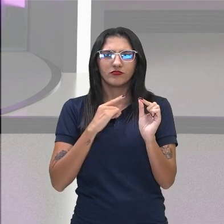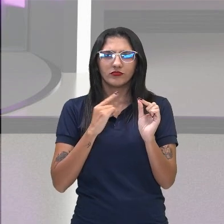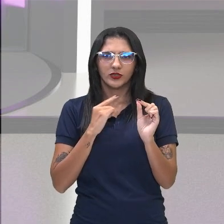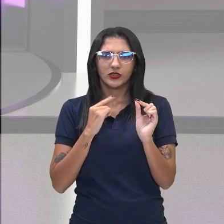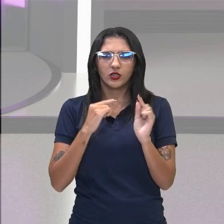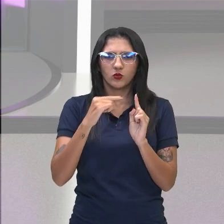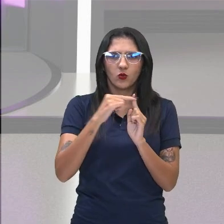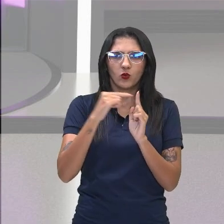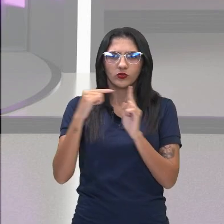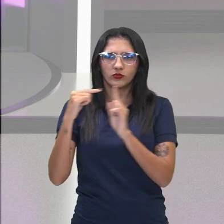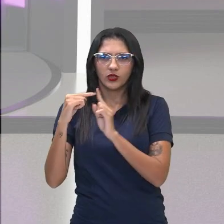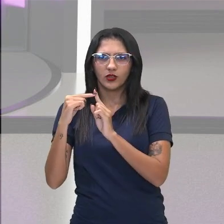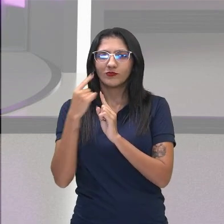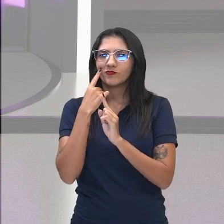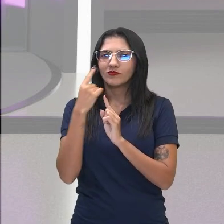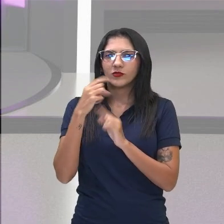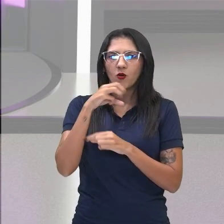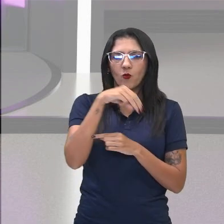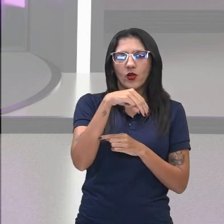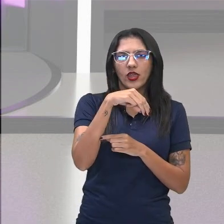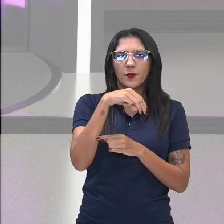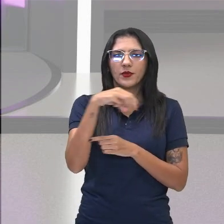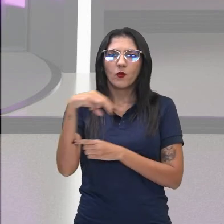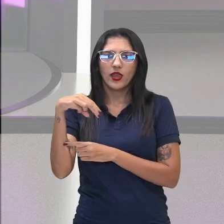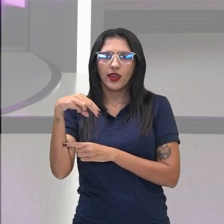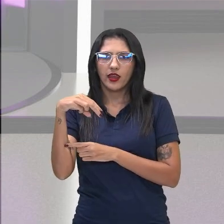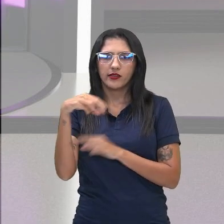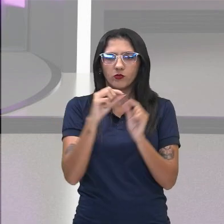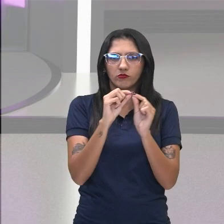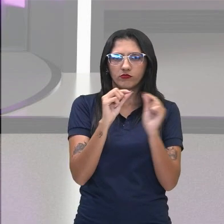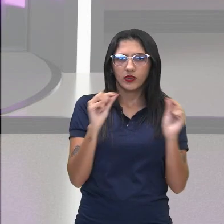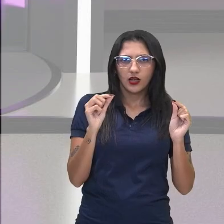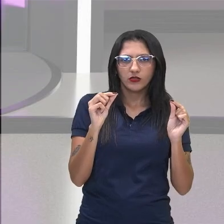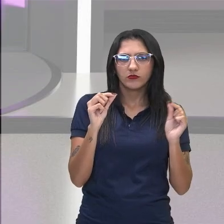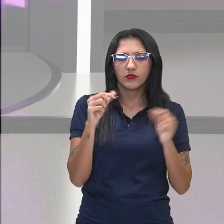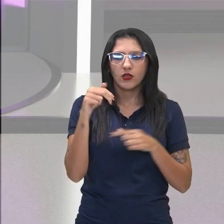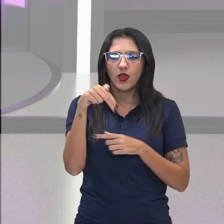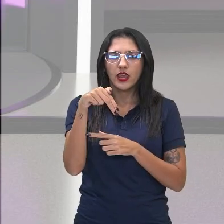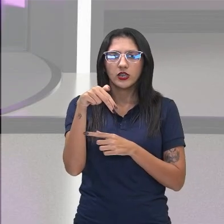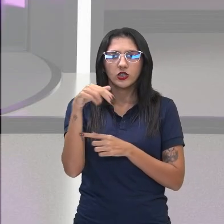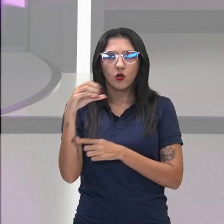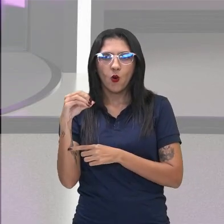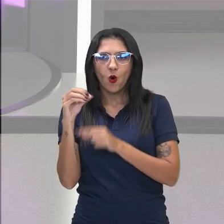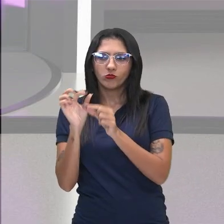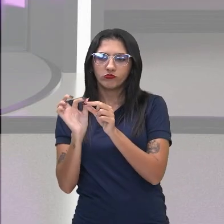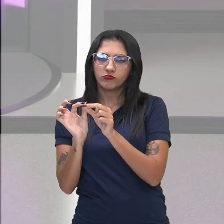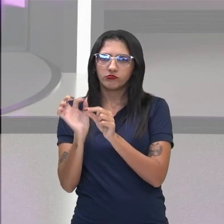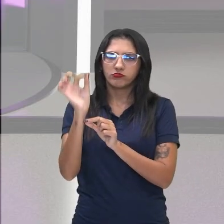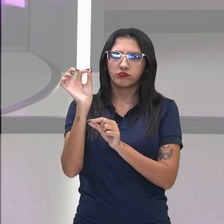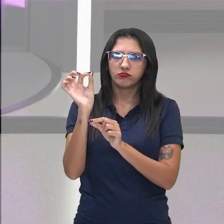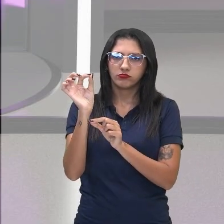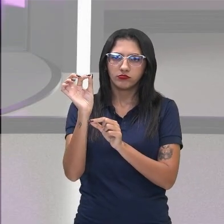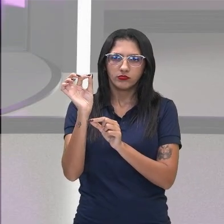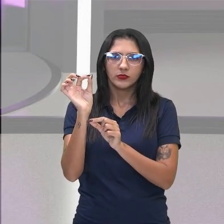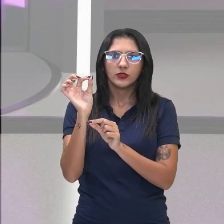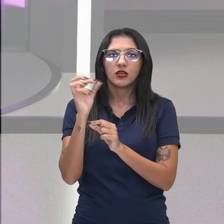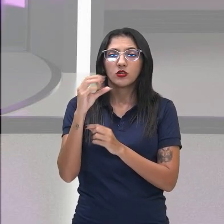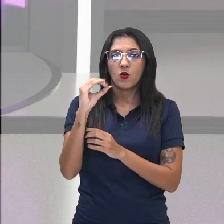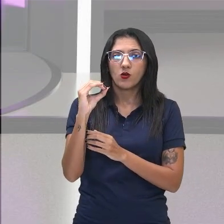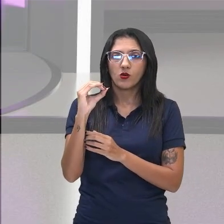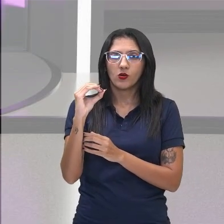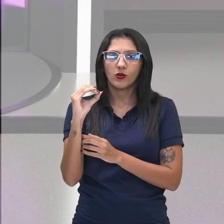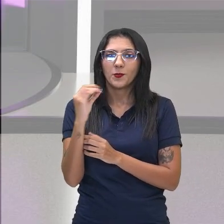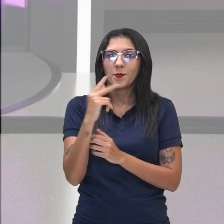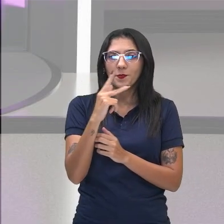vértices. Então, do vértice M ao vértice N, eu tenho um lado. De N até O, eu tenho outro lado. De O